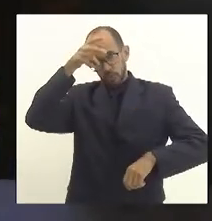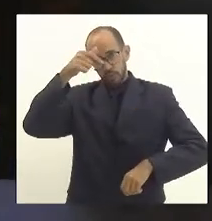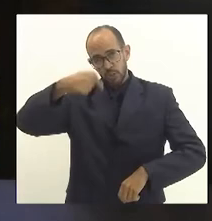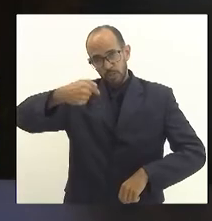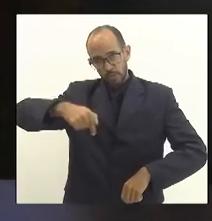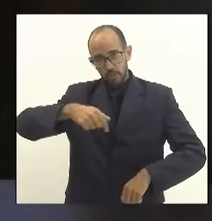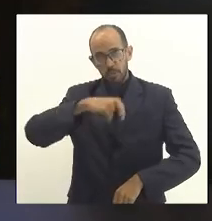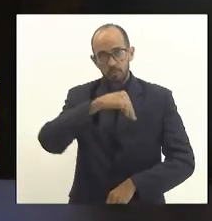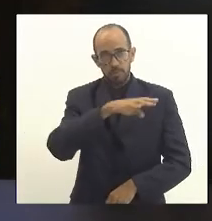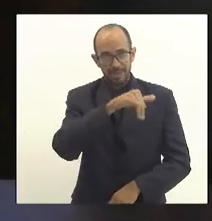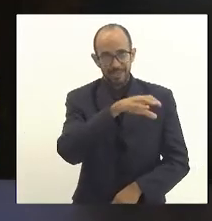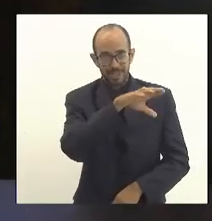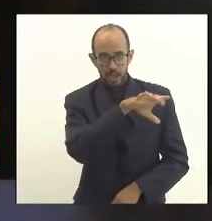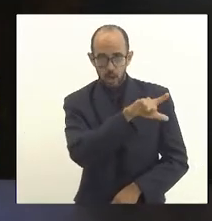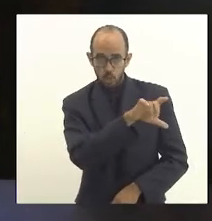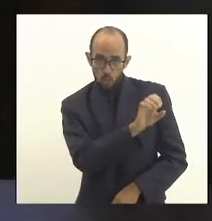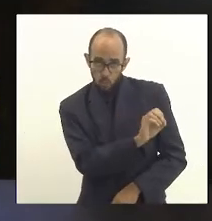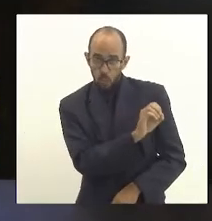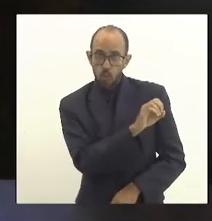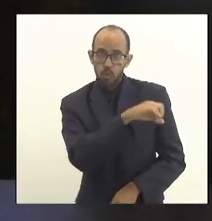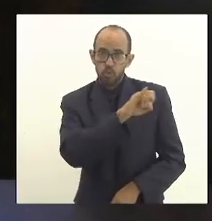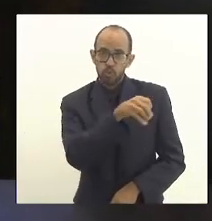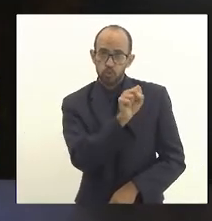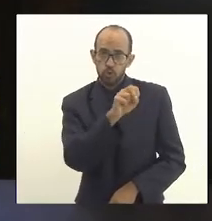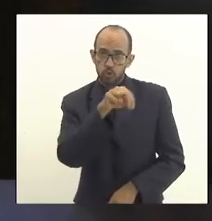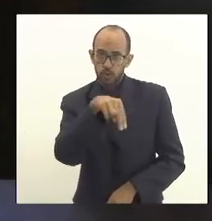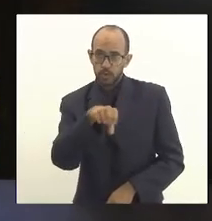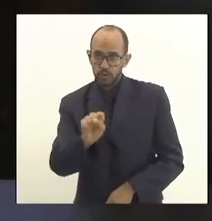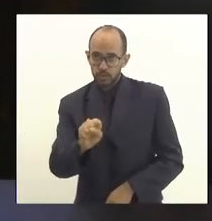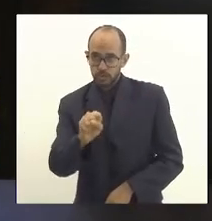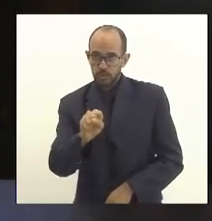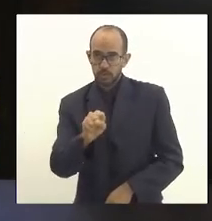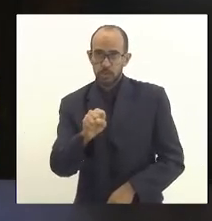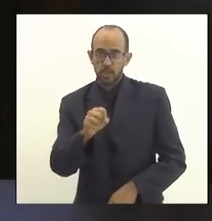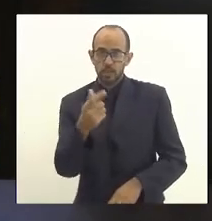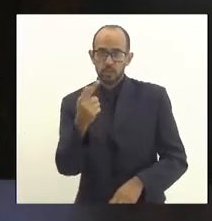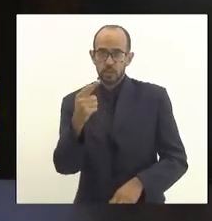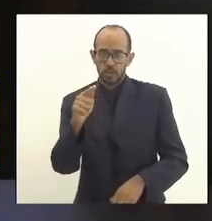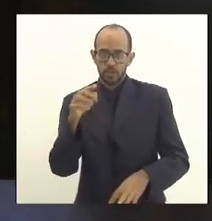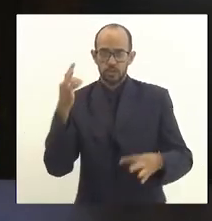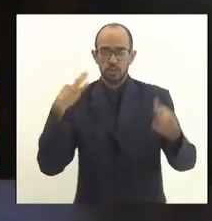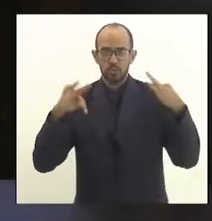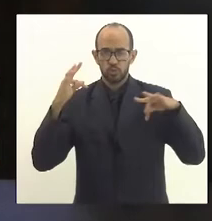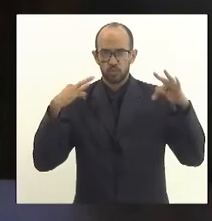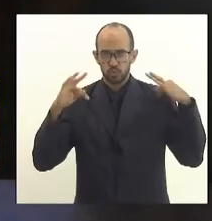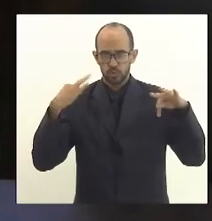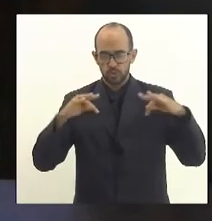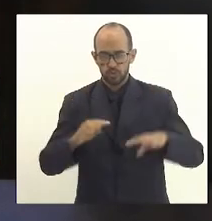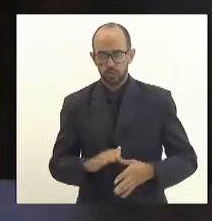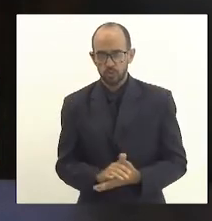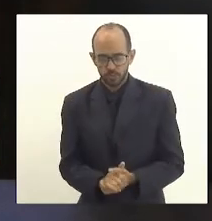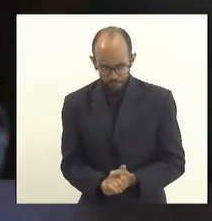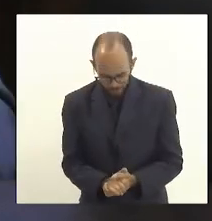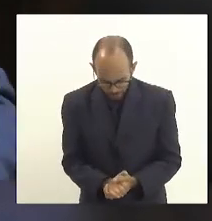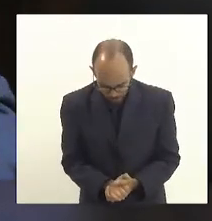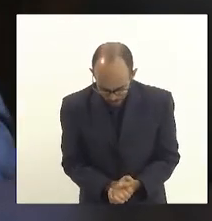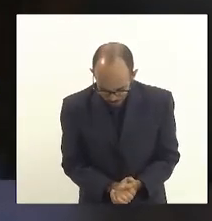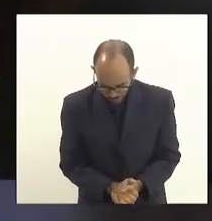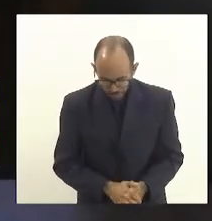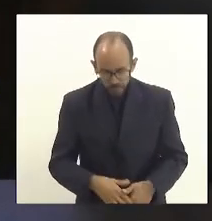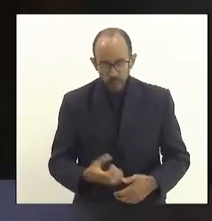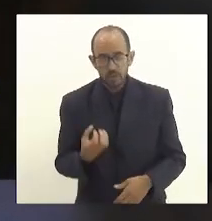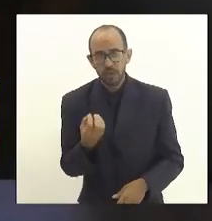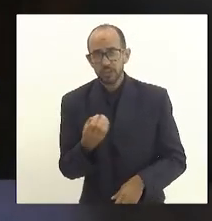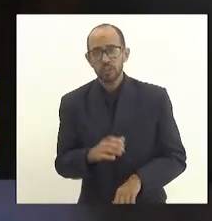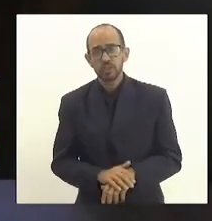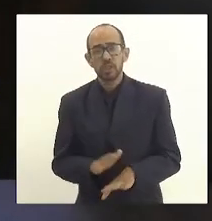Jones Guimarães, sócio-gerente da Palmitur Turismo e Viagem. Eu queria saudar